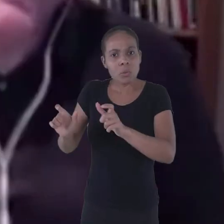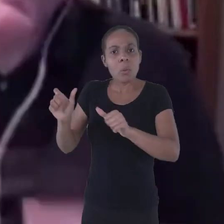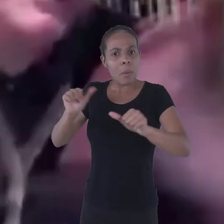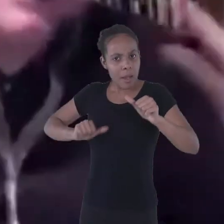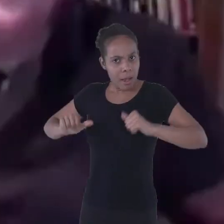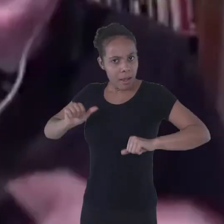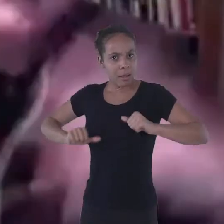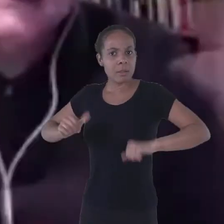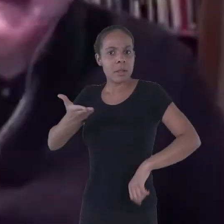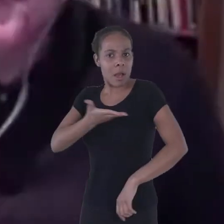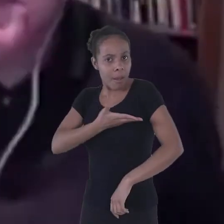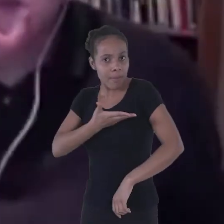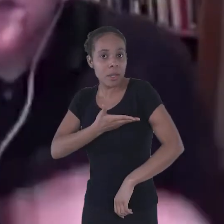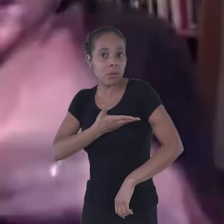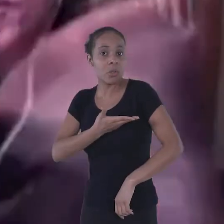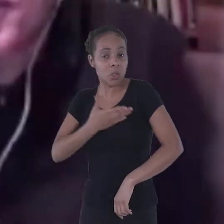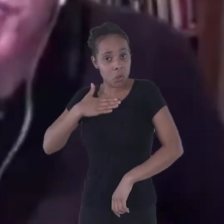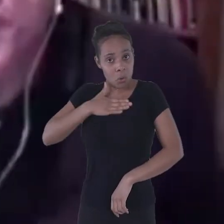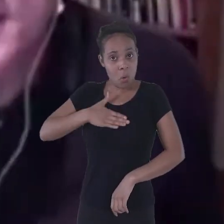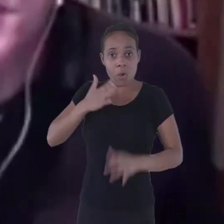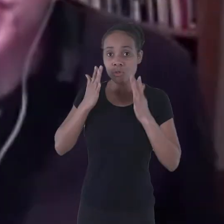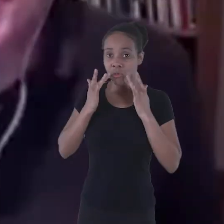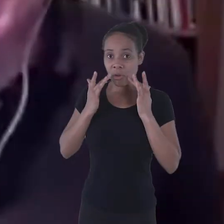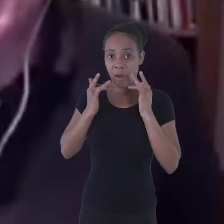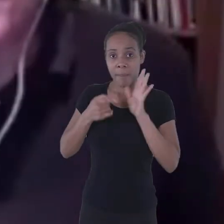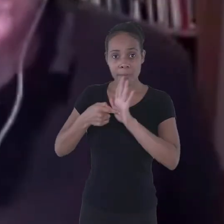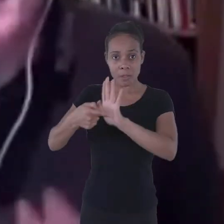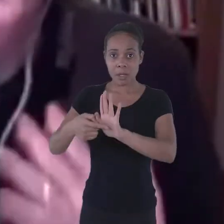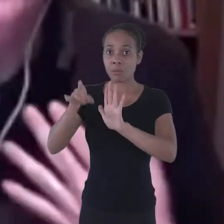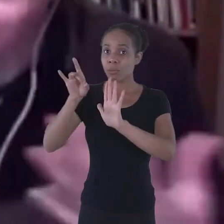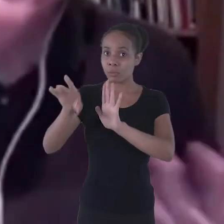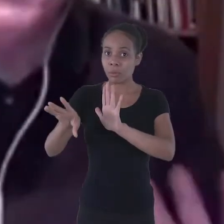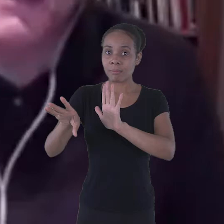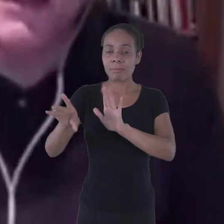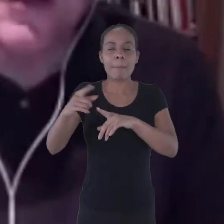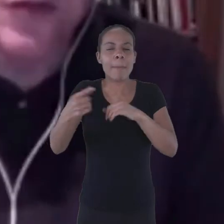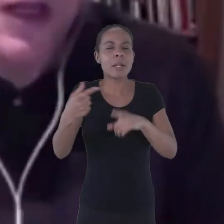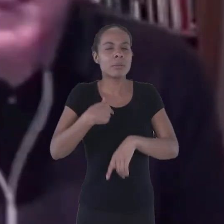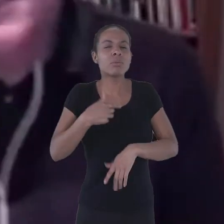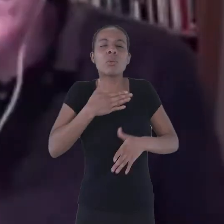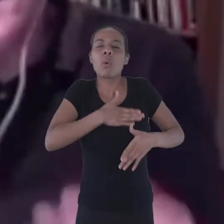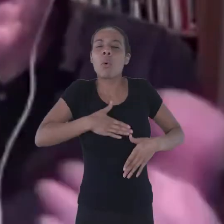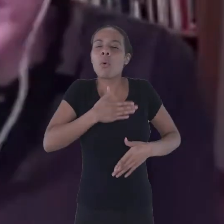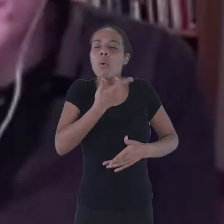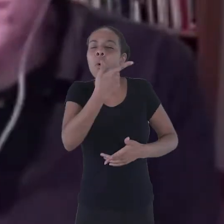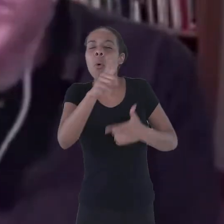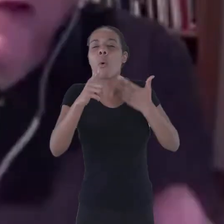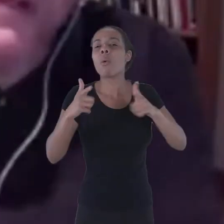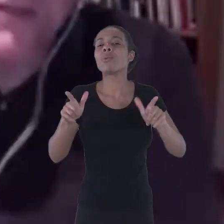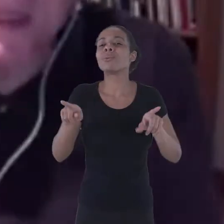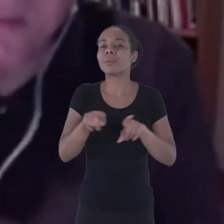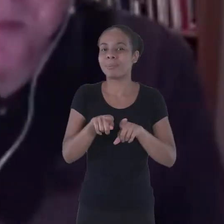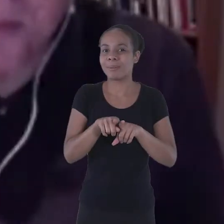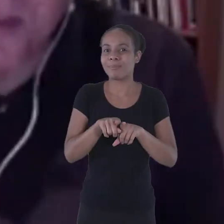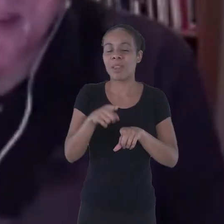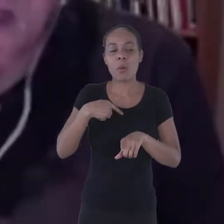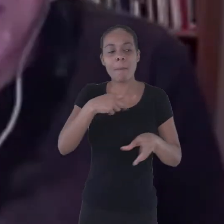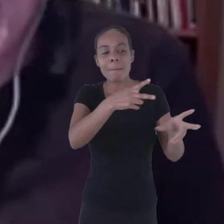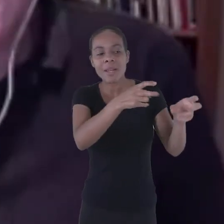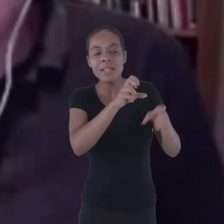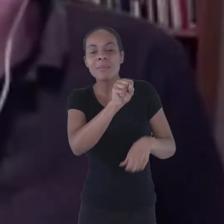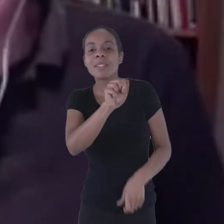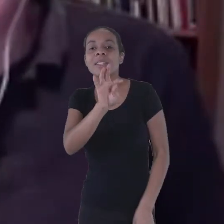sempre quis fazer outras coisas junto, me equilibra também isso. Stepan tem a mesma coisa e o Paulo também tem a mesma coisa,